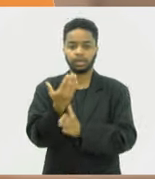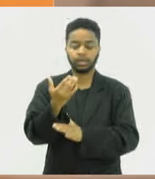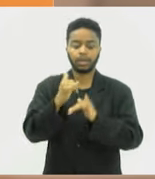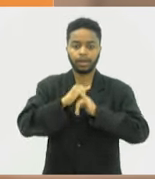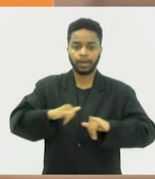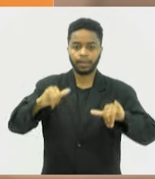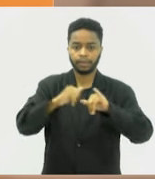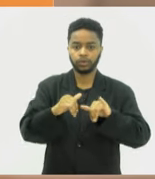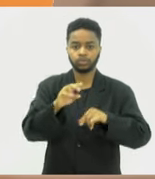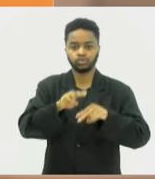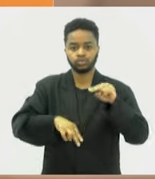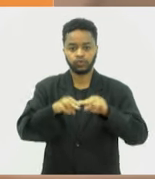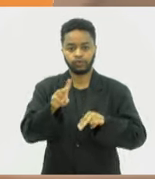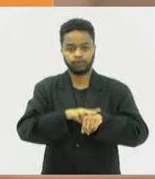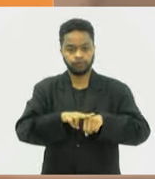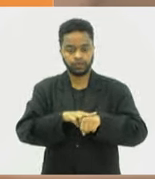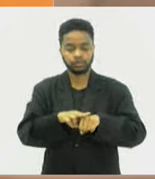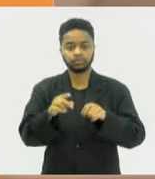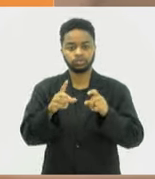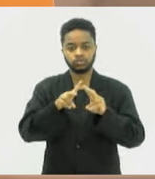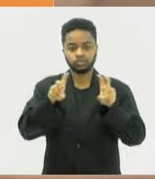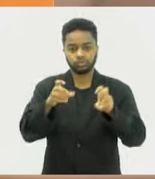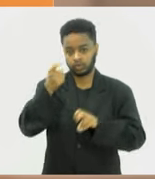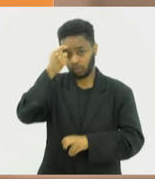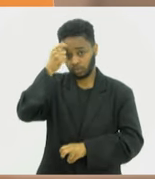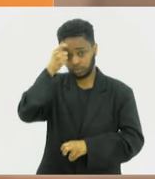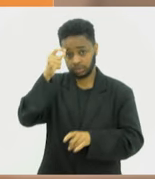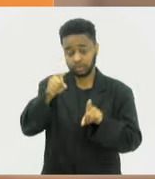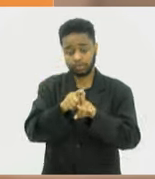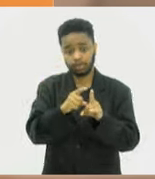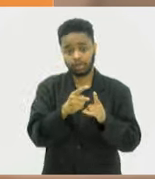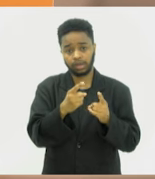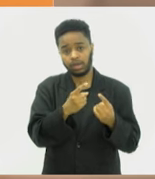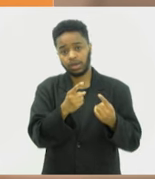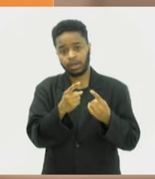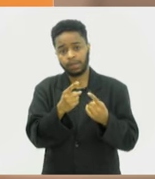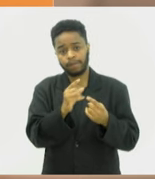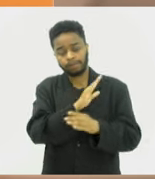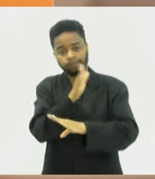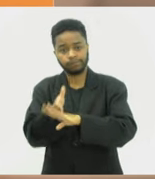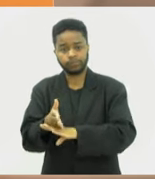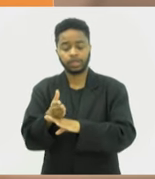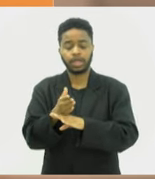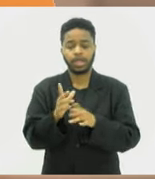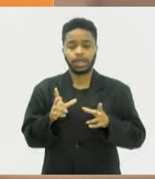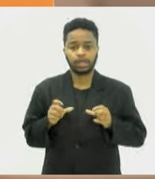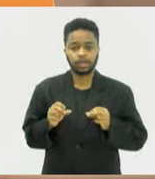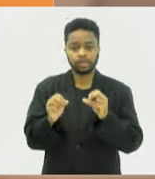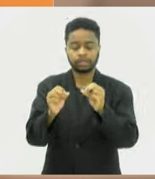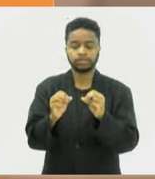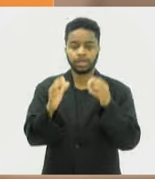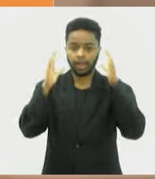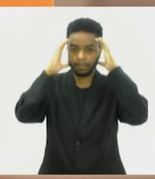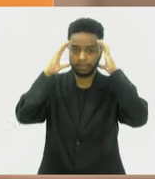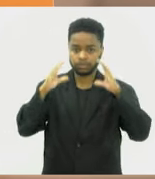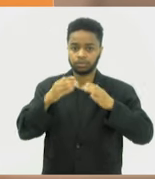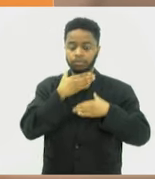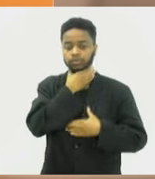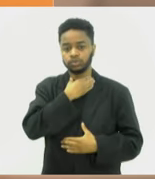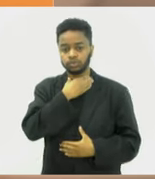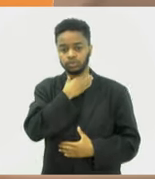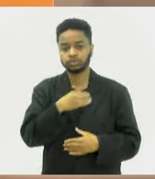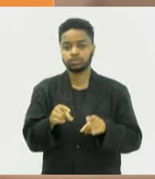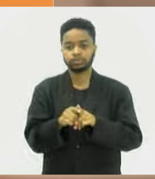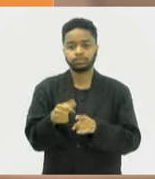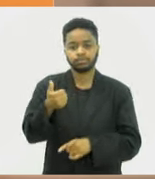conscientização, prevenção e combate ao câncer de cabeça e pescoço. Em primeira discussão, projeto do deputado